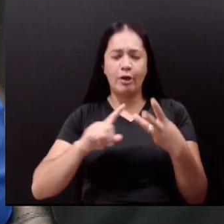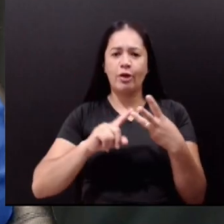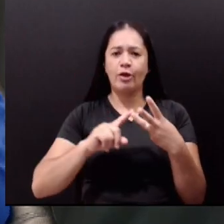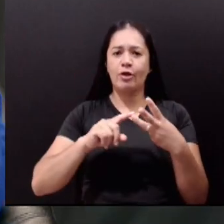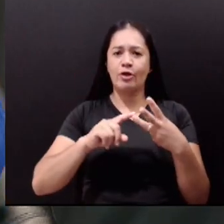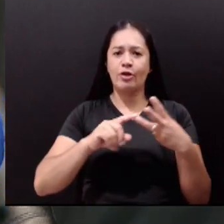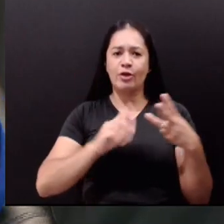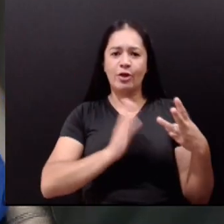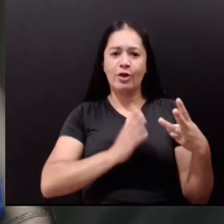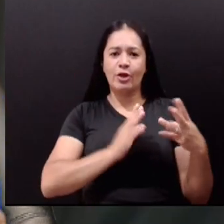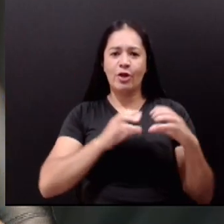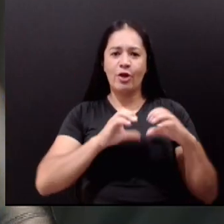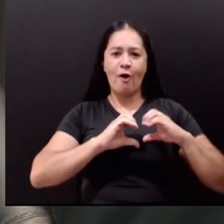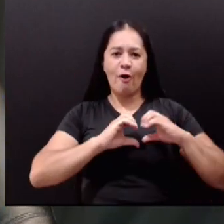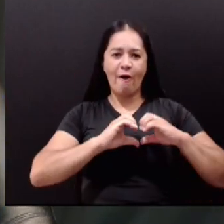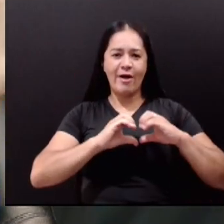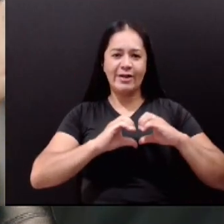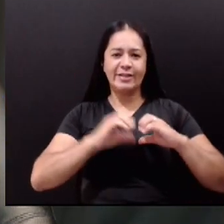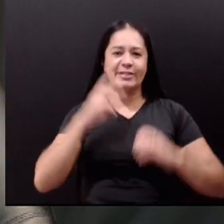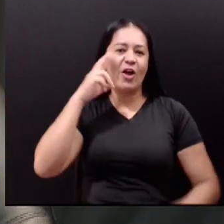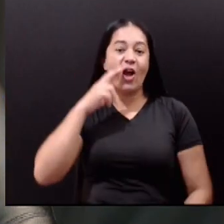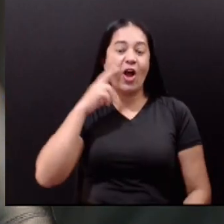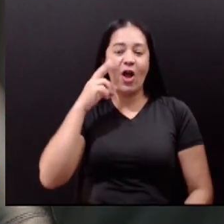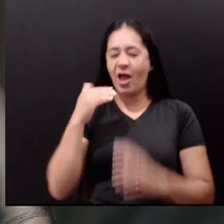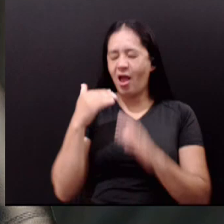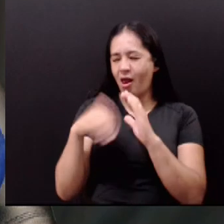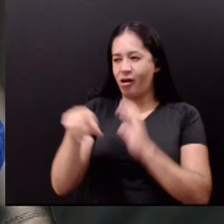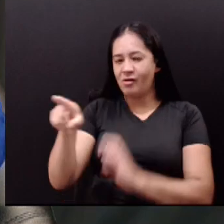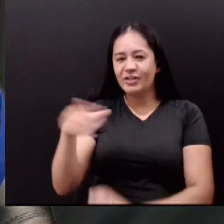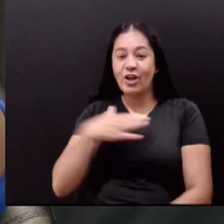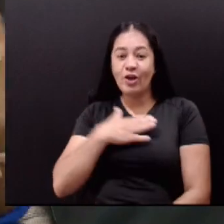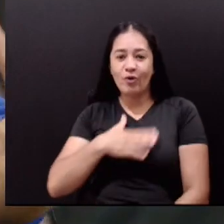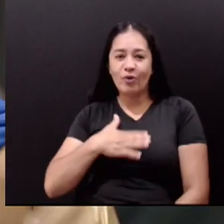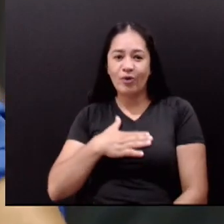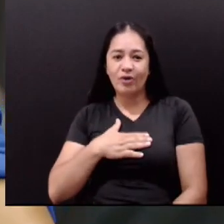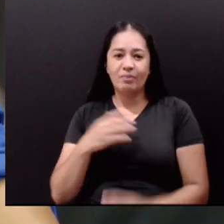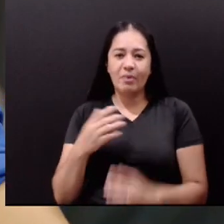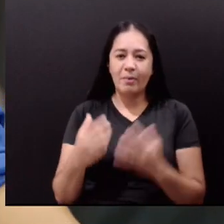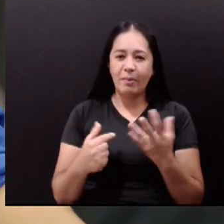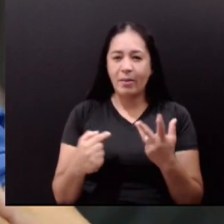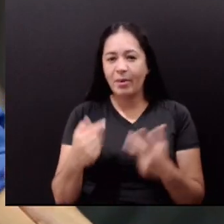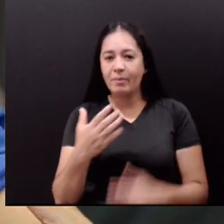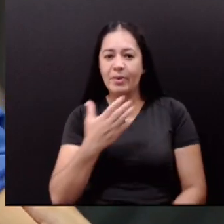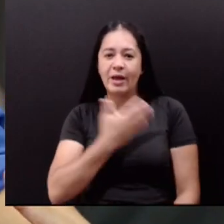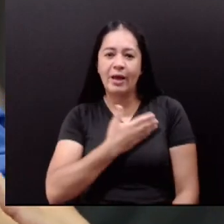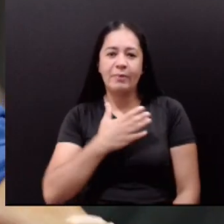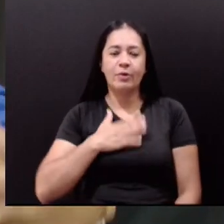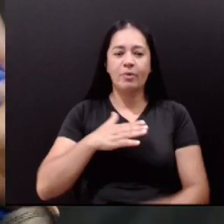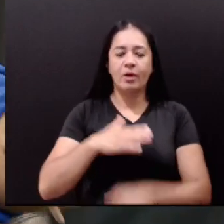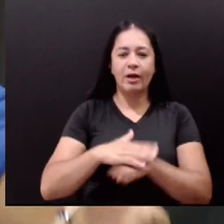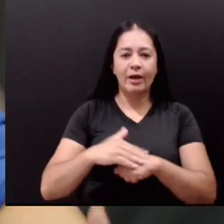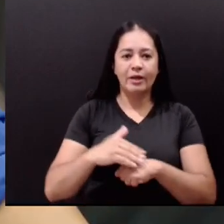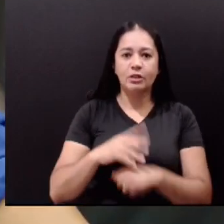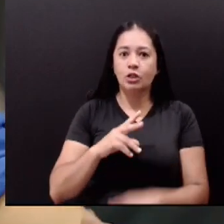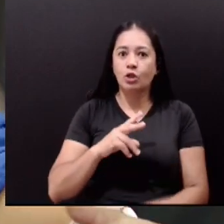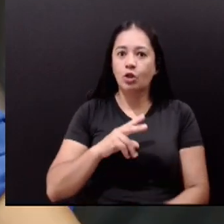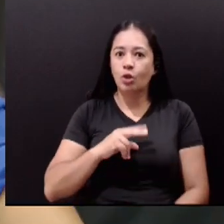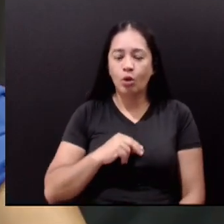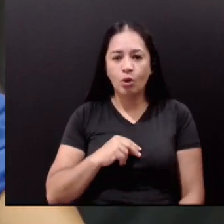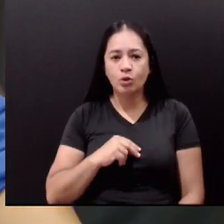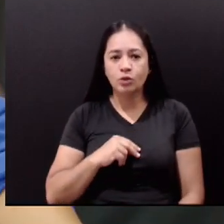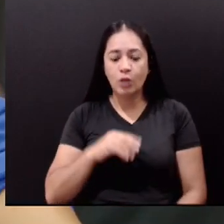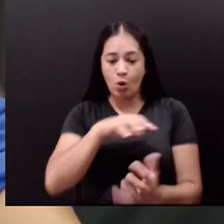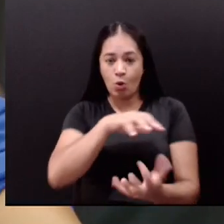tipo assim: "Ah, né, mandei um coração pra você, eu gosto de você, né, e tal, meu amigo", é carinho. Poxa vida, nesse mundo virtual é